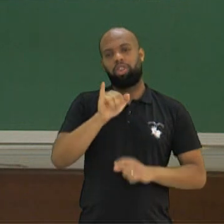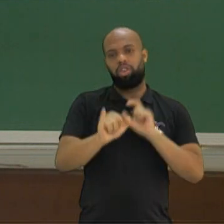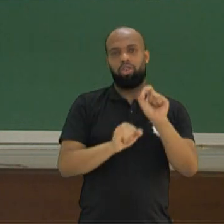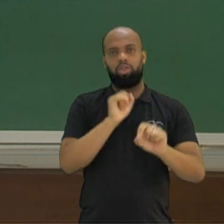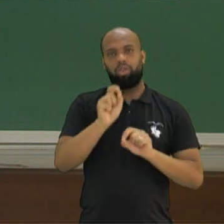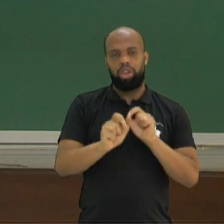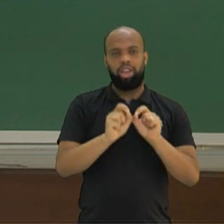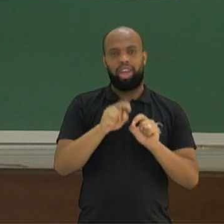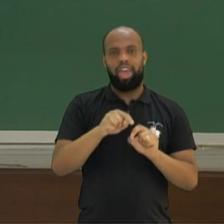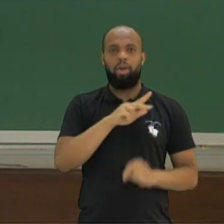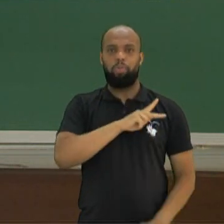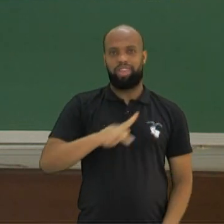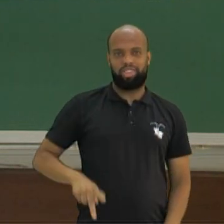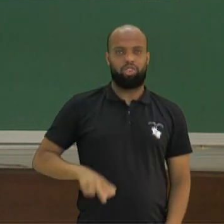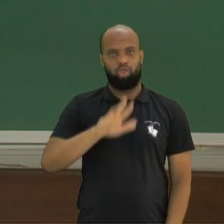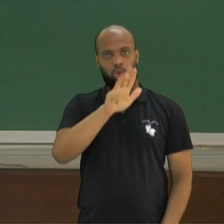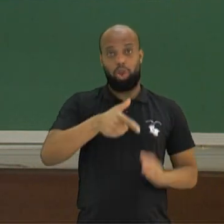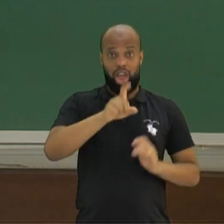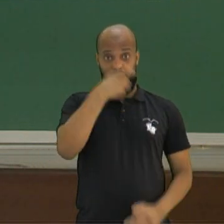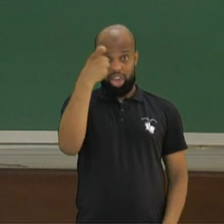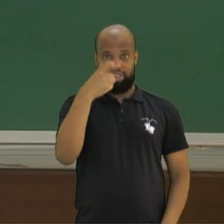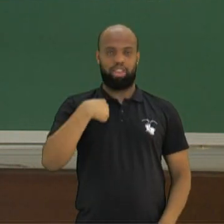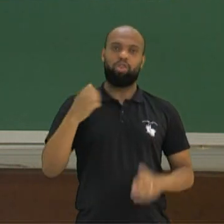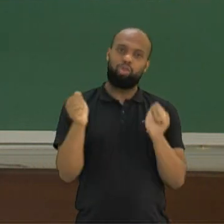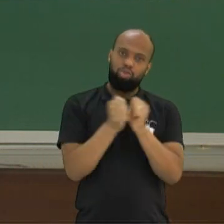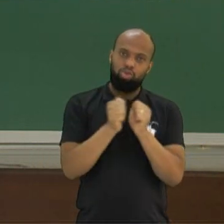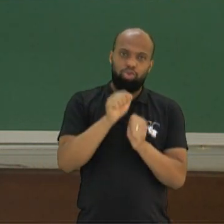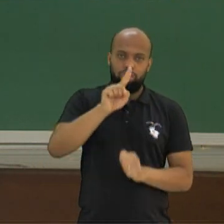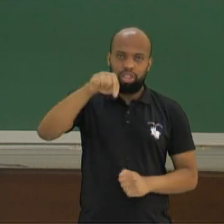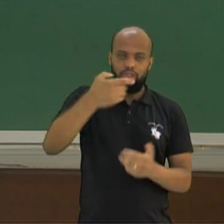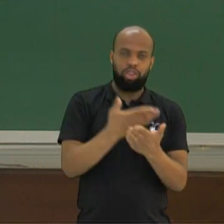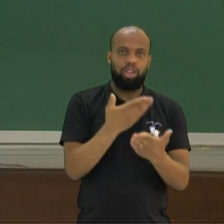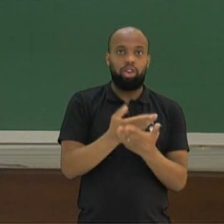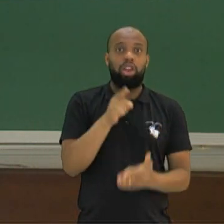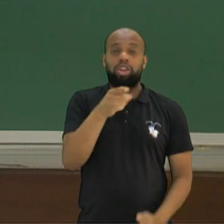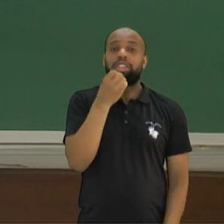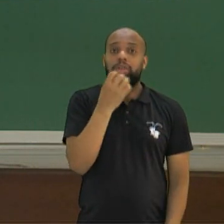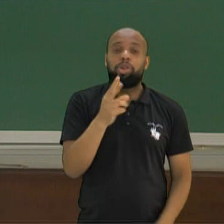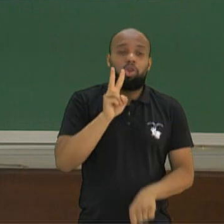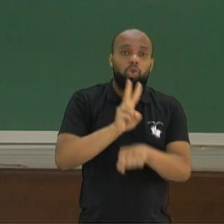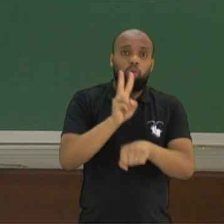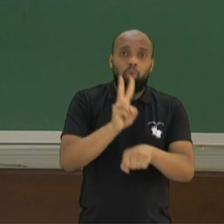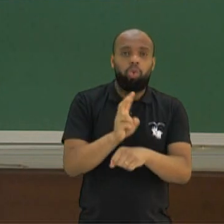governo do ex-presidente Lula. Aguardo todos vocês aqui, fiquem bem, se